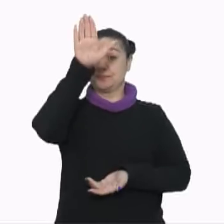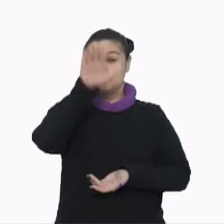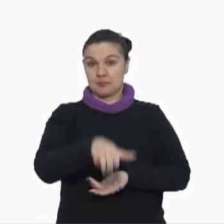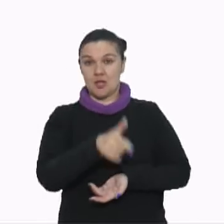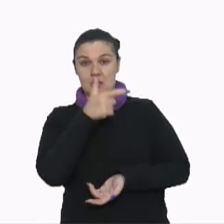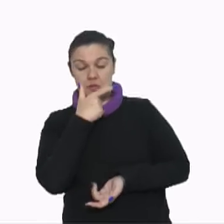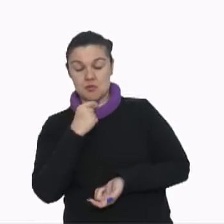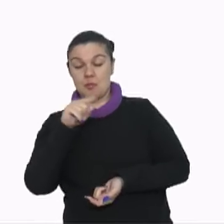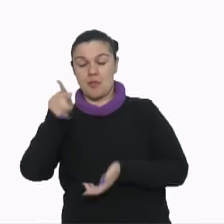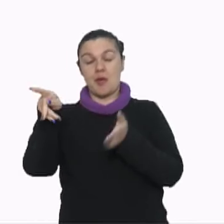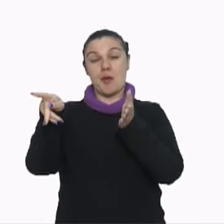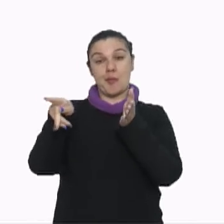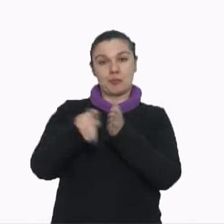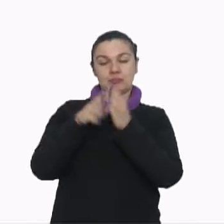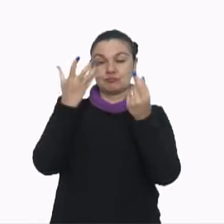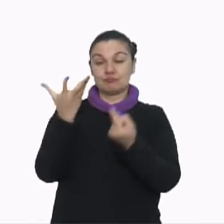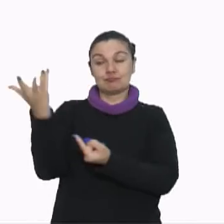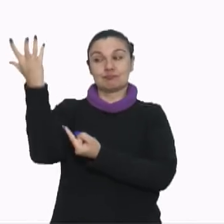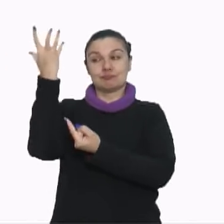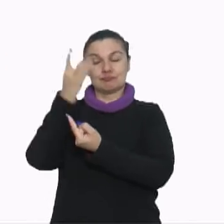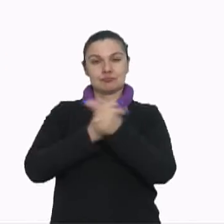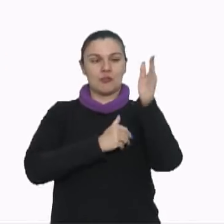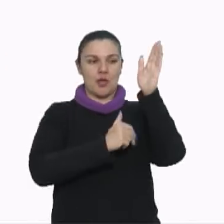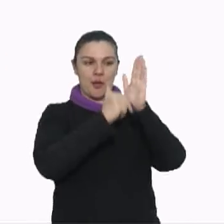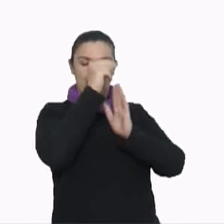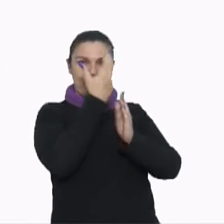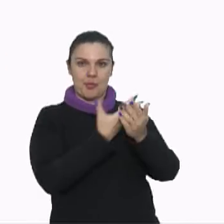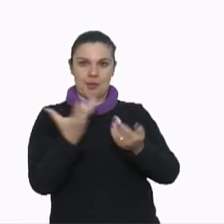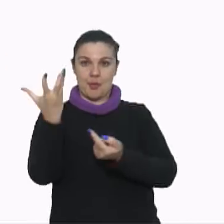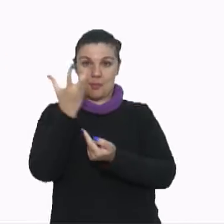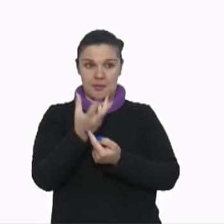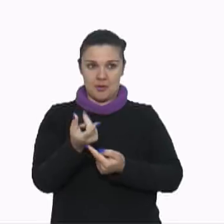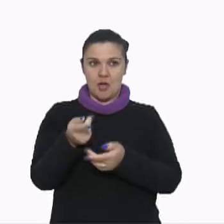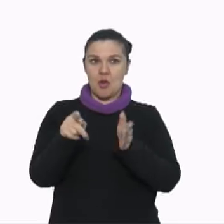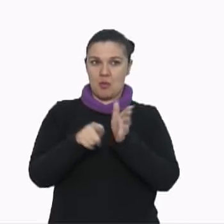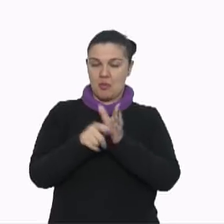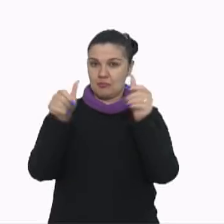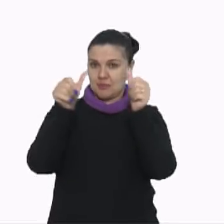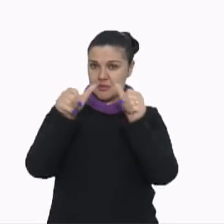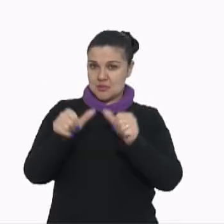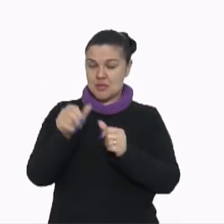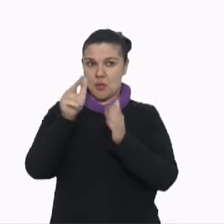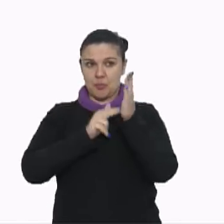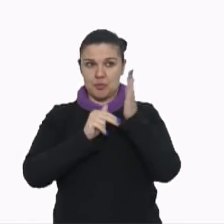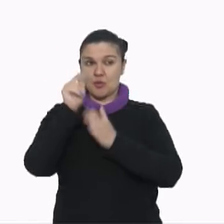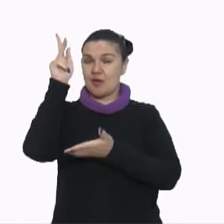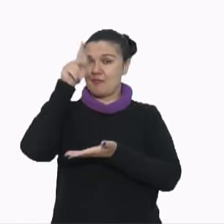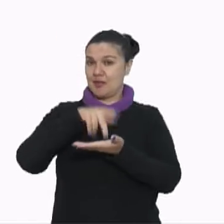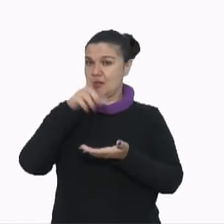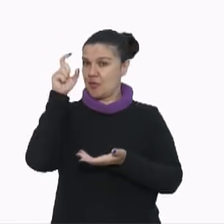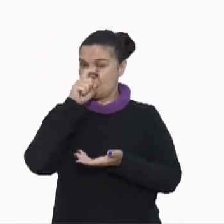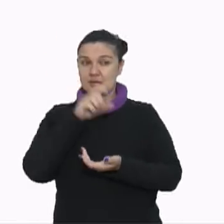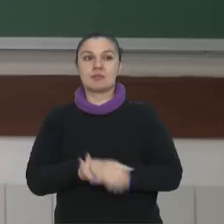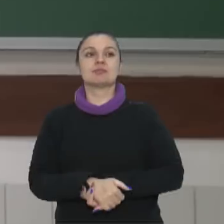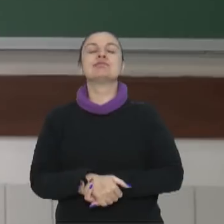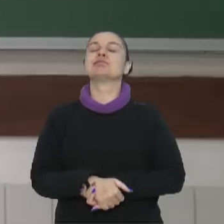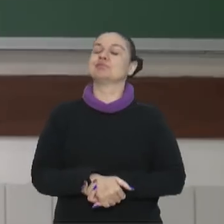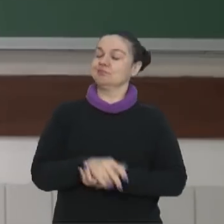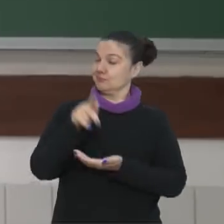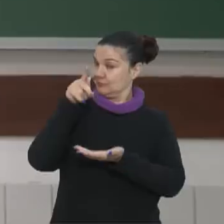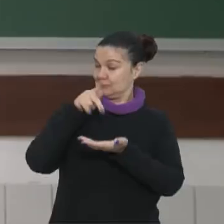é artista plástico cuja carreira se pauta na ilustração e pintura. Verdadeiro ou falso? Muito tranquilo pra